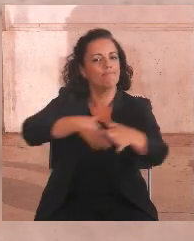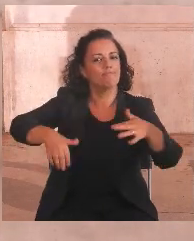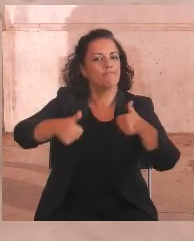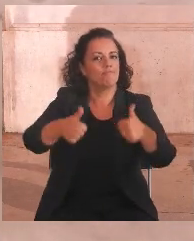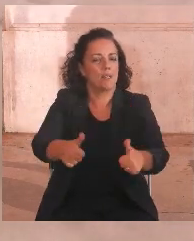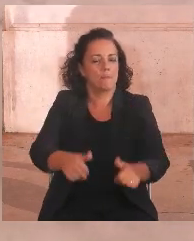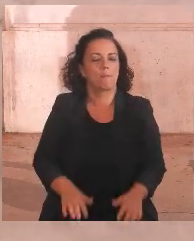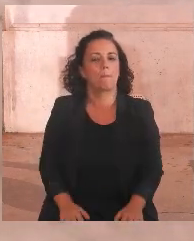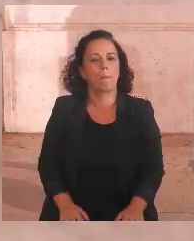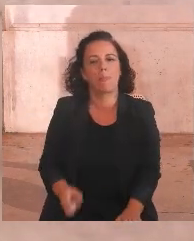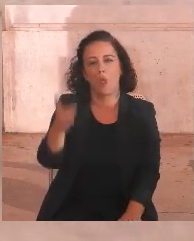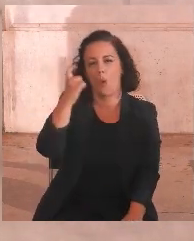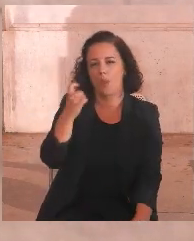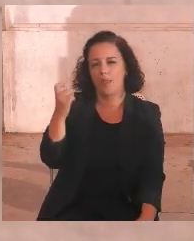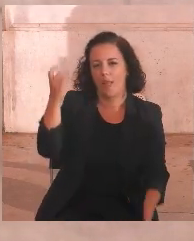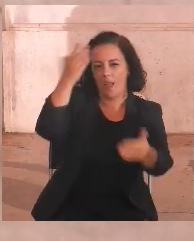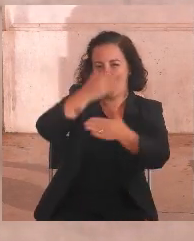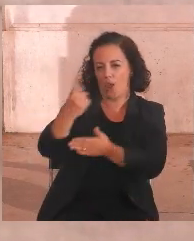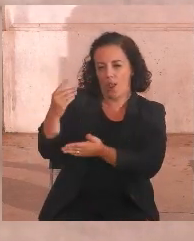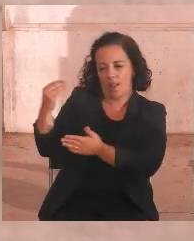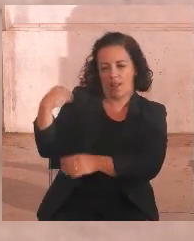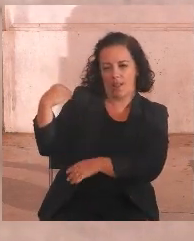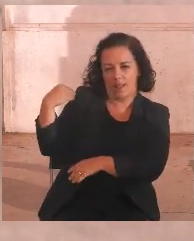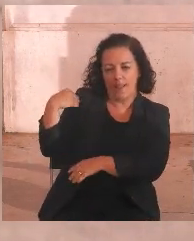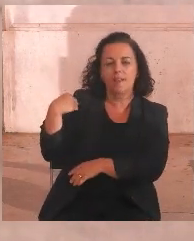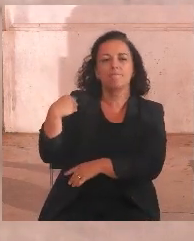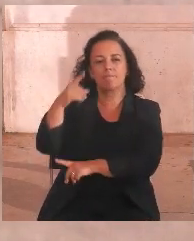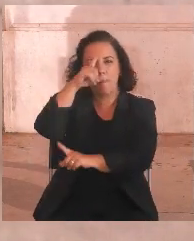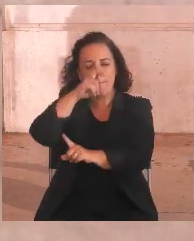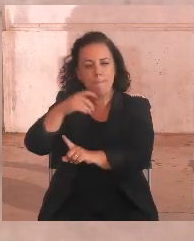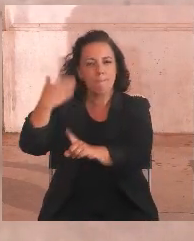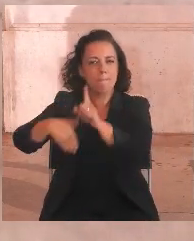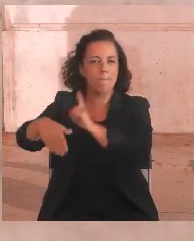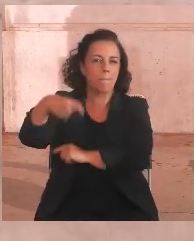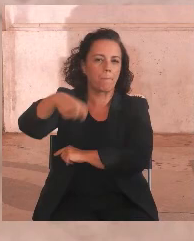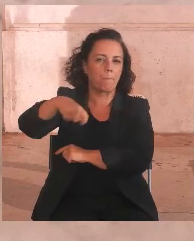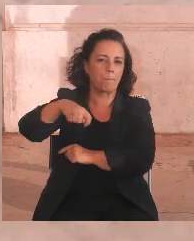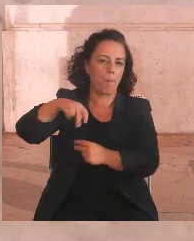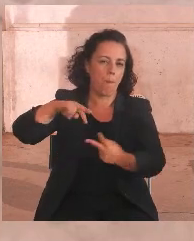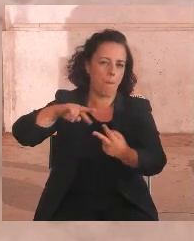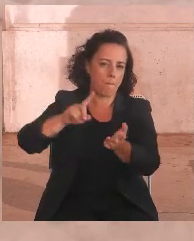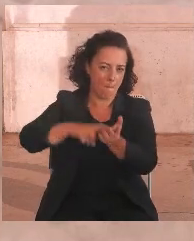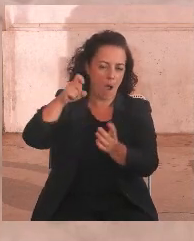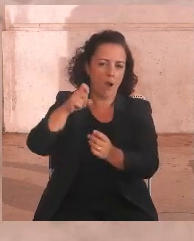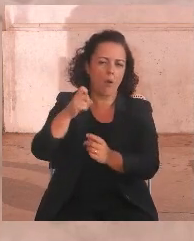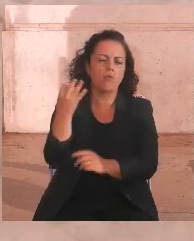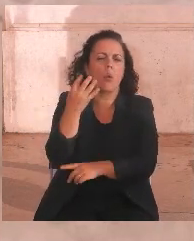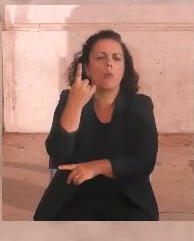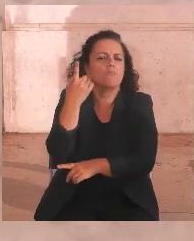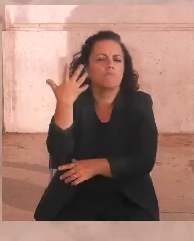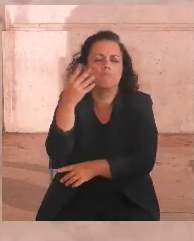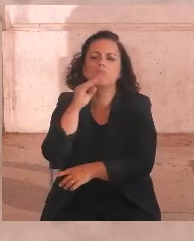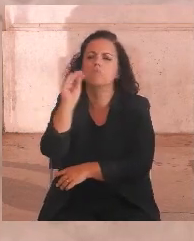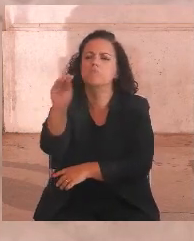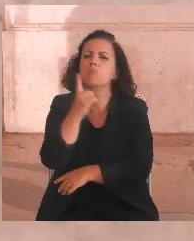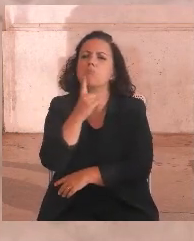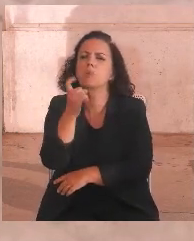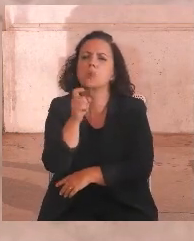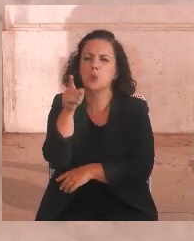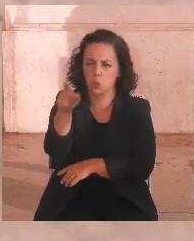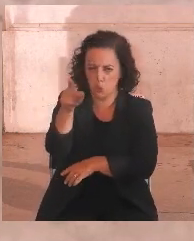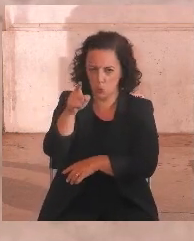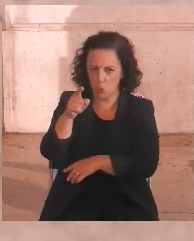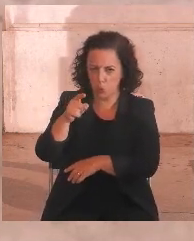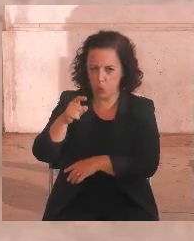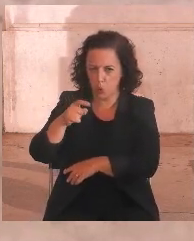Lembrava-me ontem à noite daquele presidente americano a que um dia lhe perguntaram se sentia todos